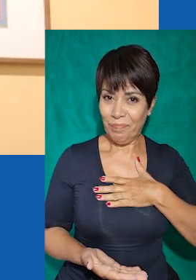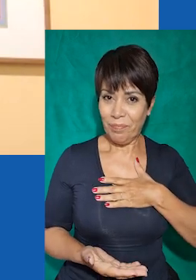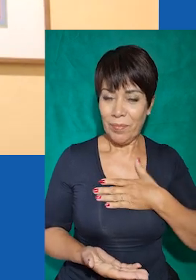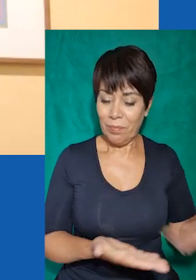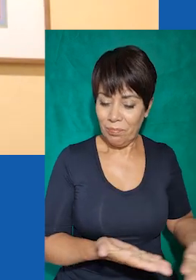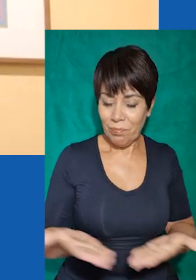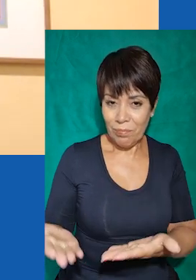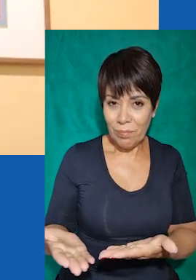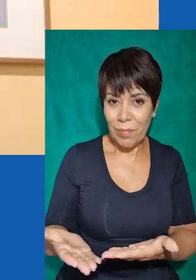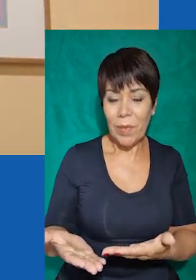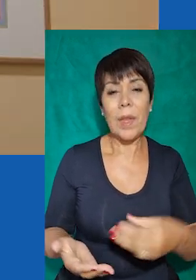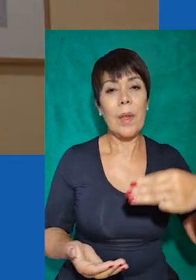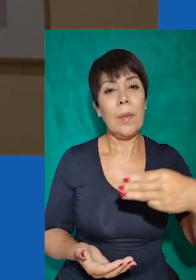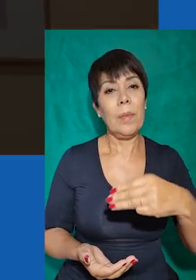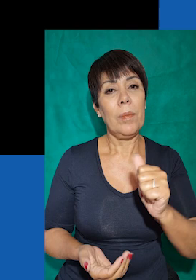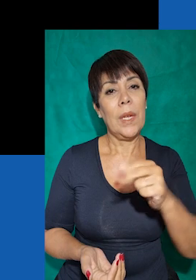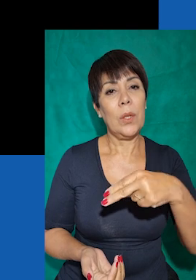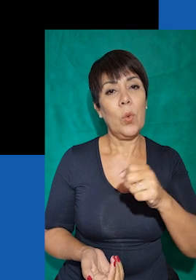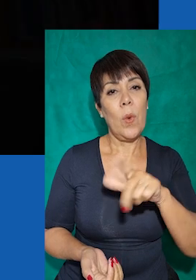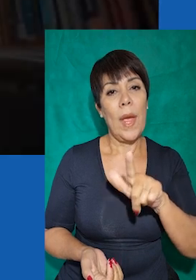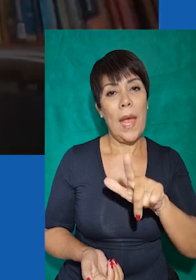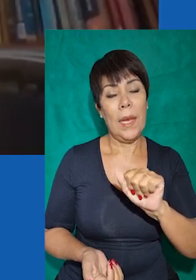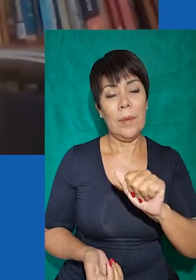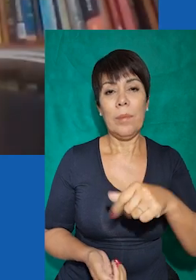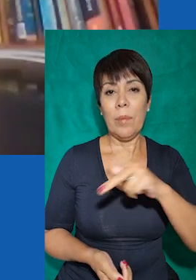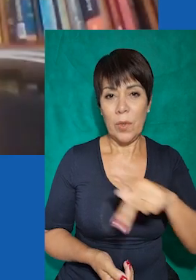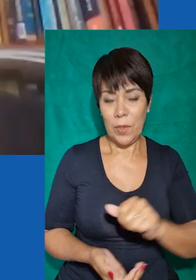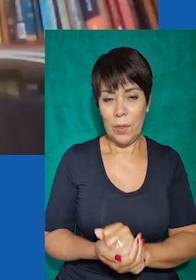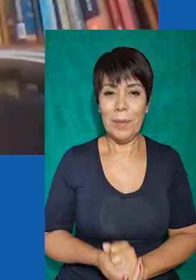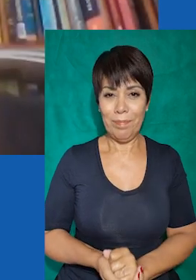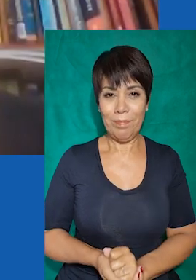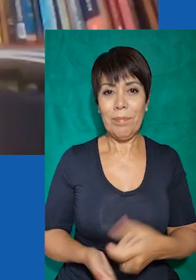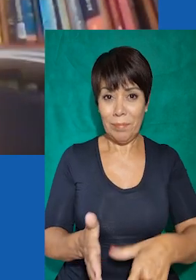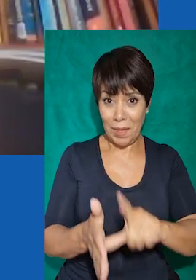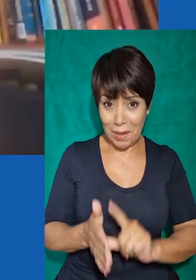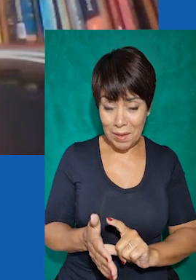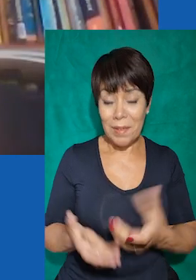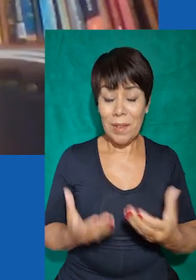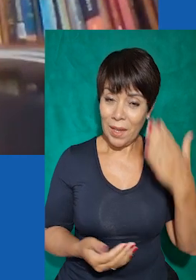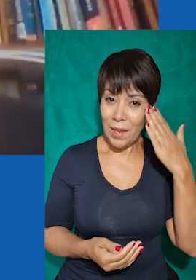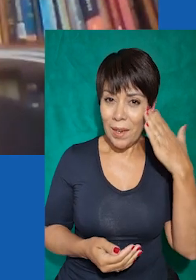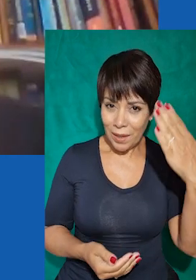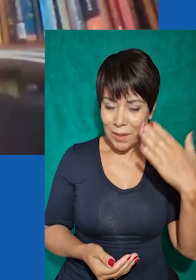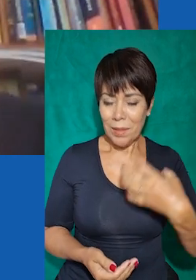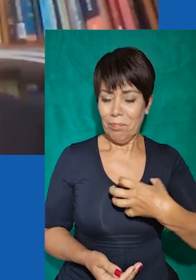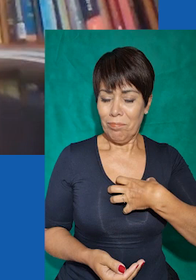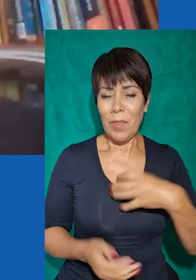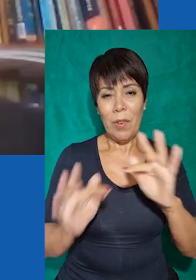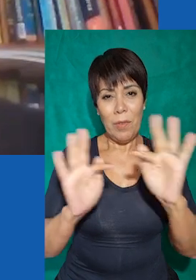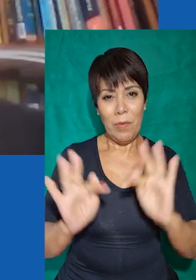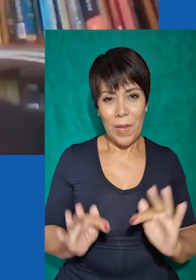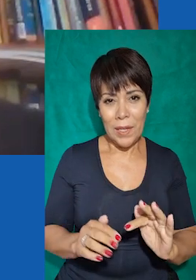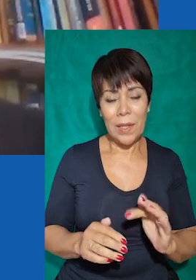à professora Manuela Carneiro da Cunha. Antes de mais nada, queria agradecer. É uma honra